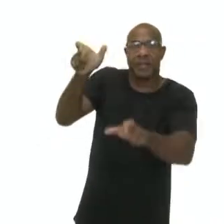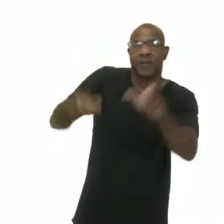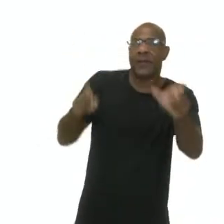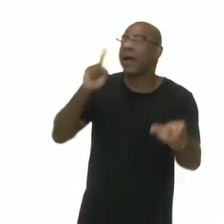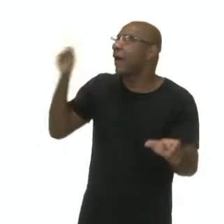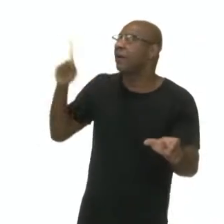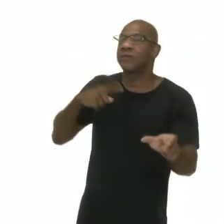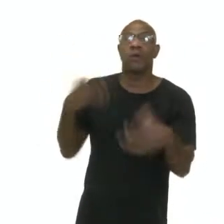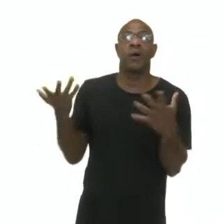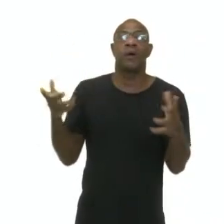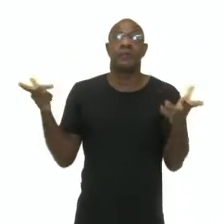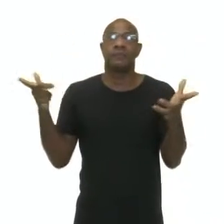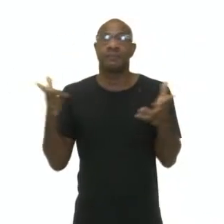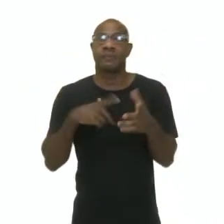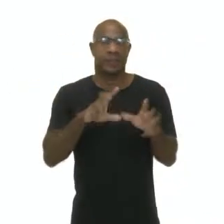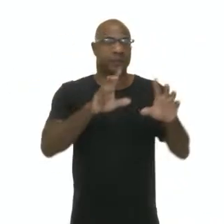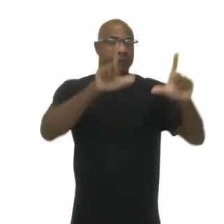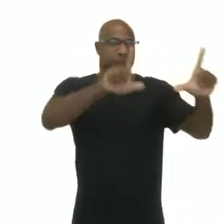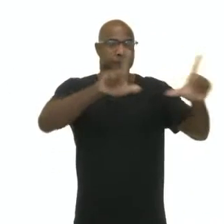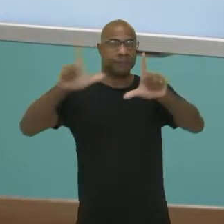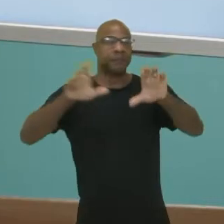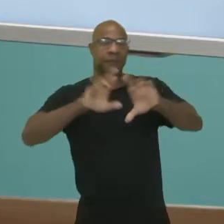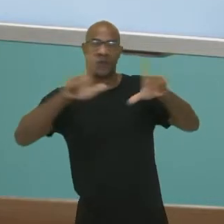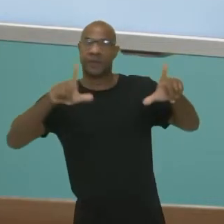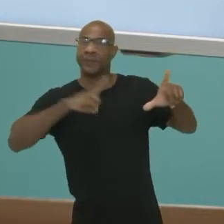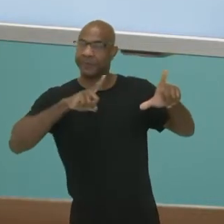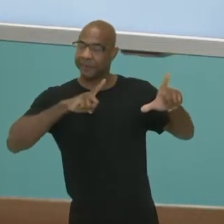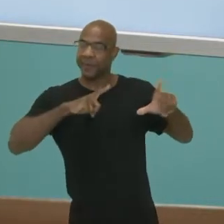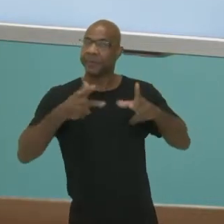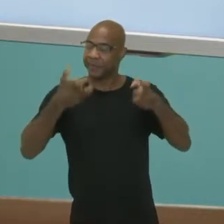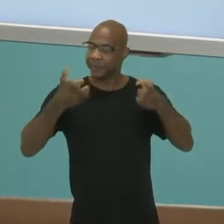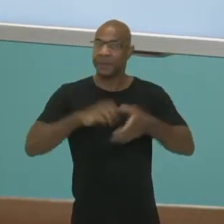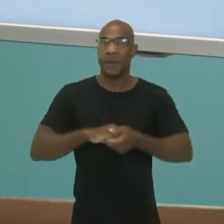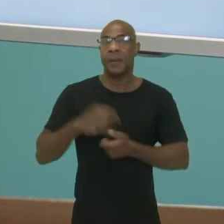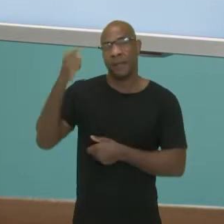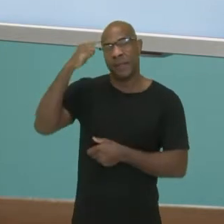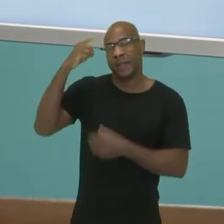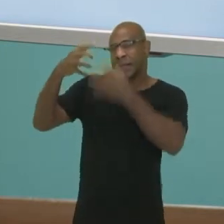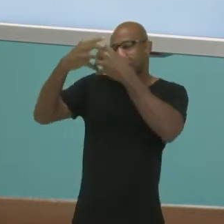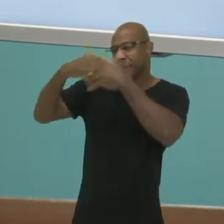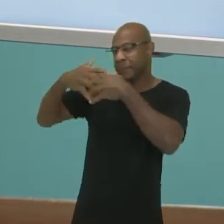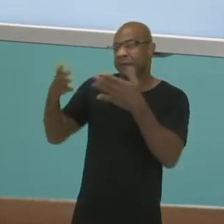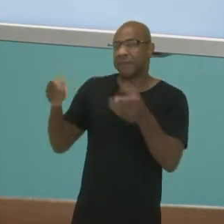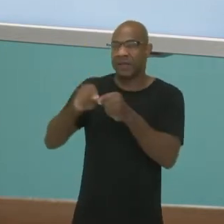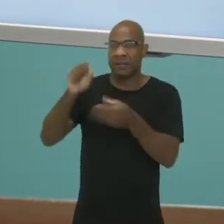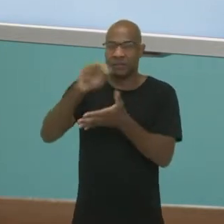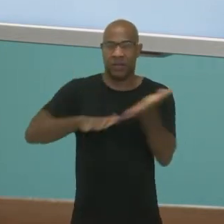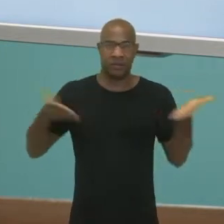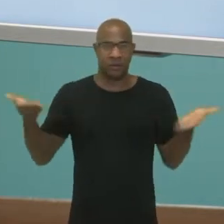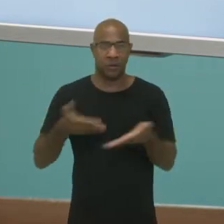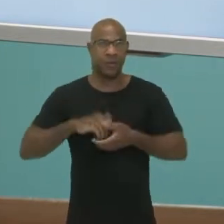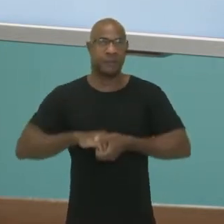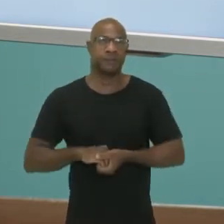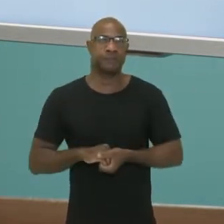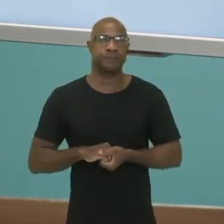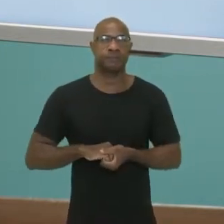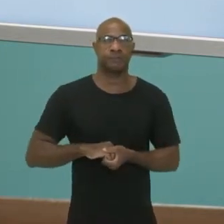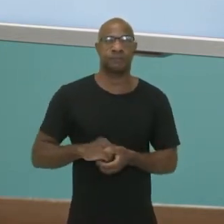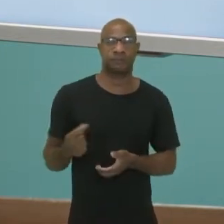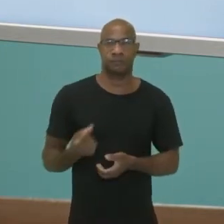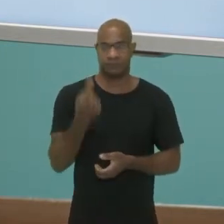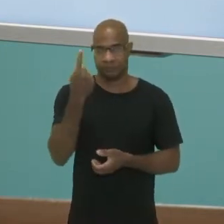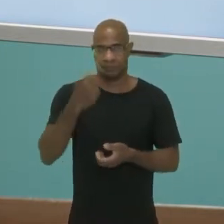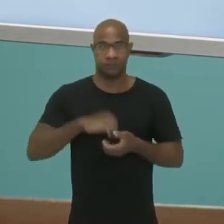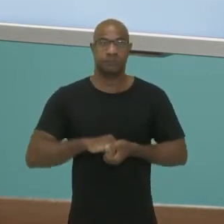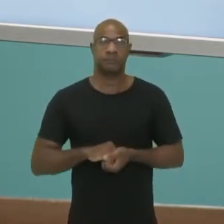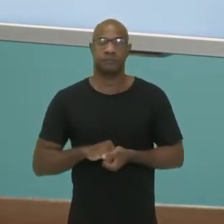uma diferença de um quadrinho para o outro. Vamos pensar um pouquinho? Vamos fazer uma atividade a respeito? Com base na